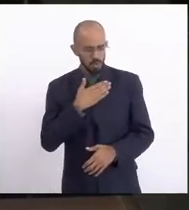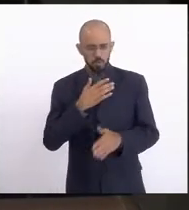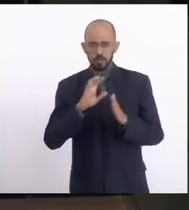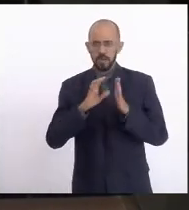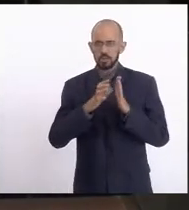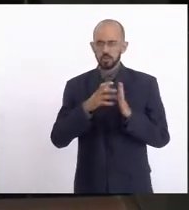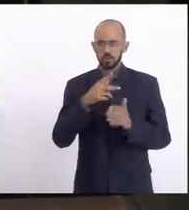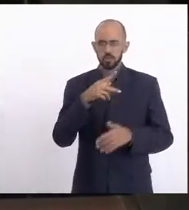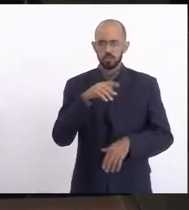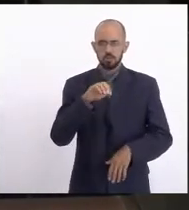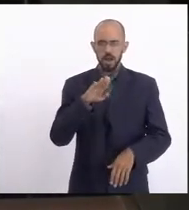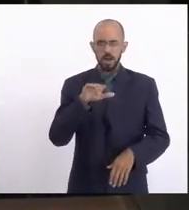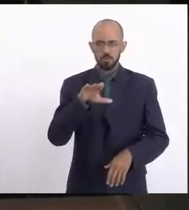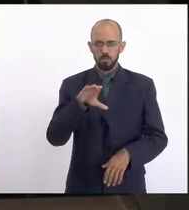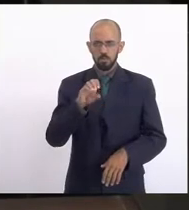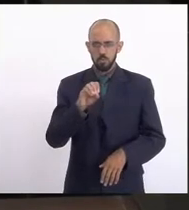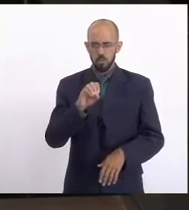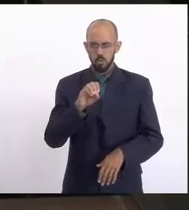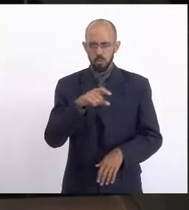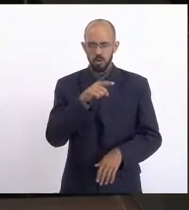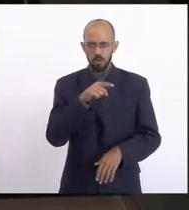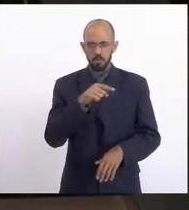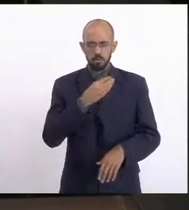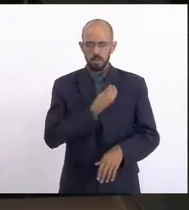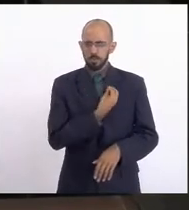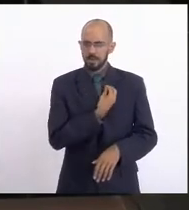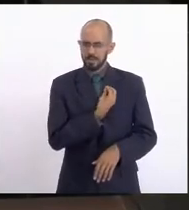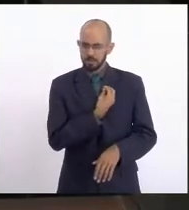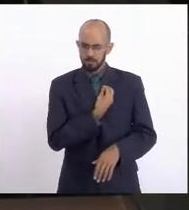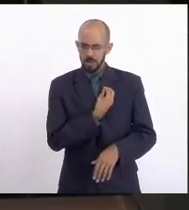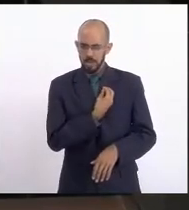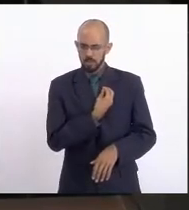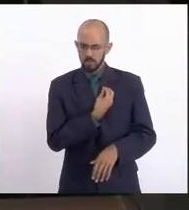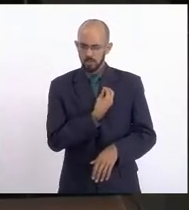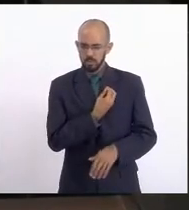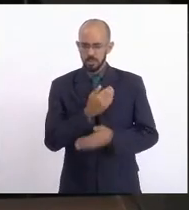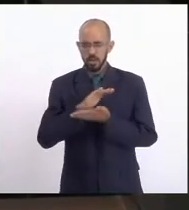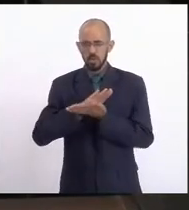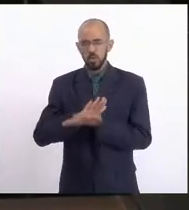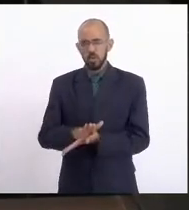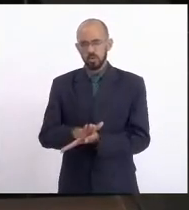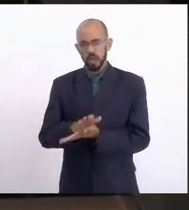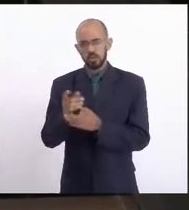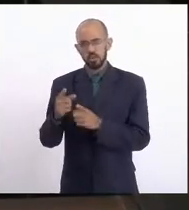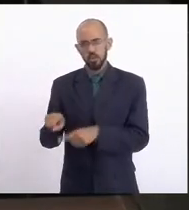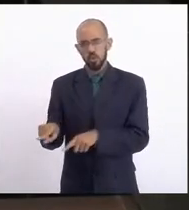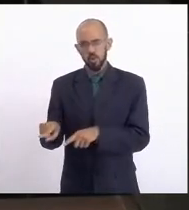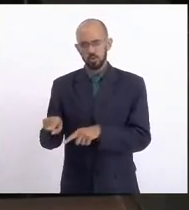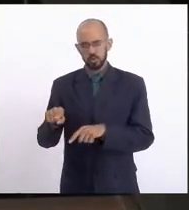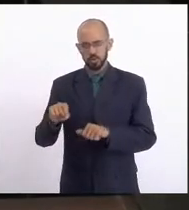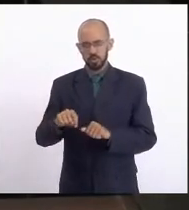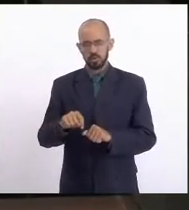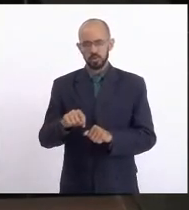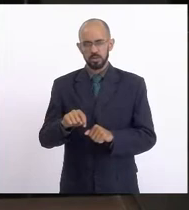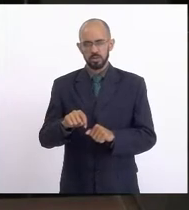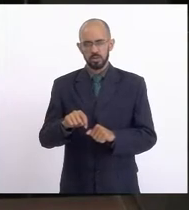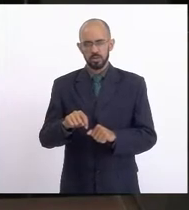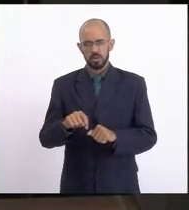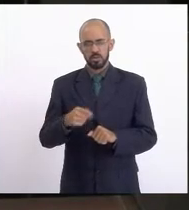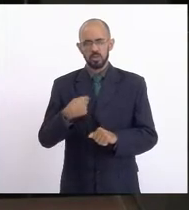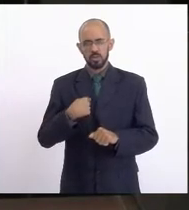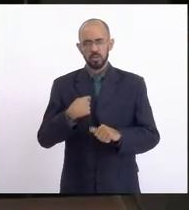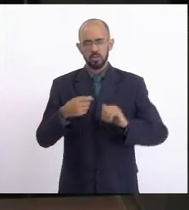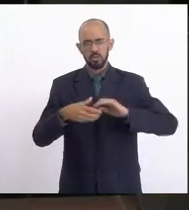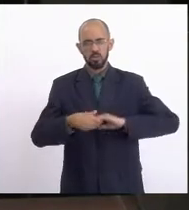tenha participado desse ataque cruel e covarde aos profissionais da educação, e saúdo vereadores e vereadoras